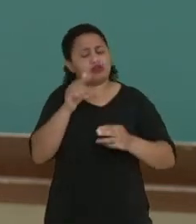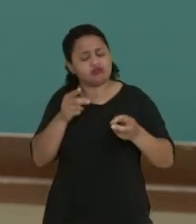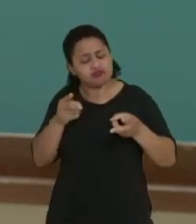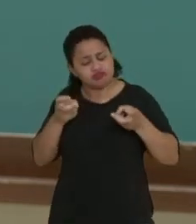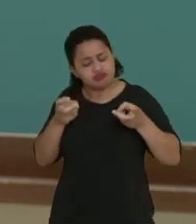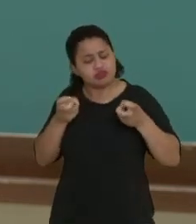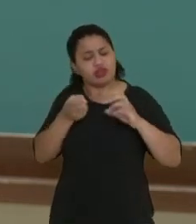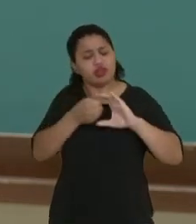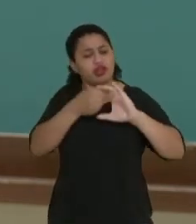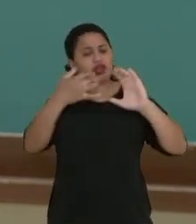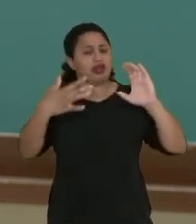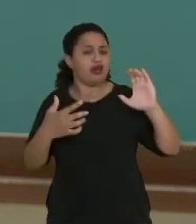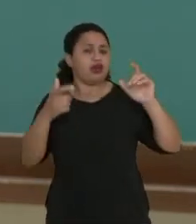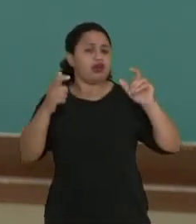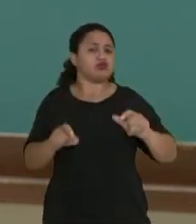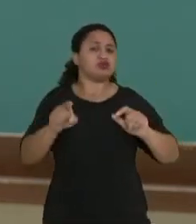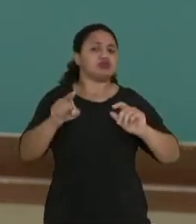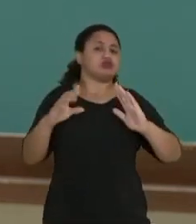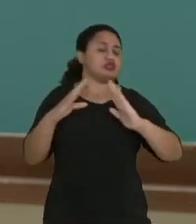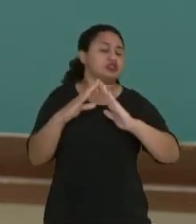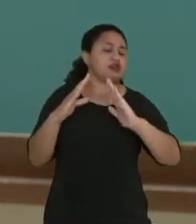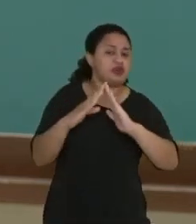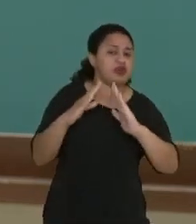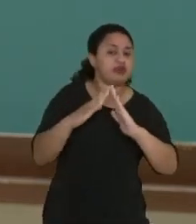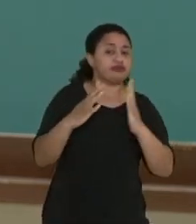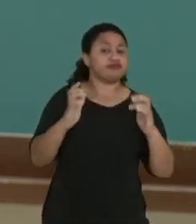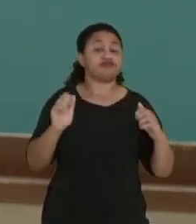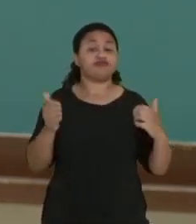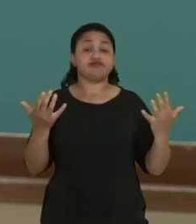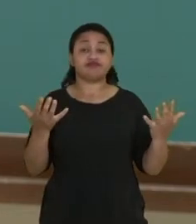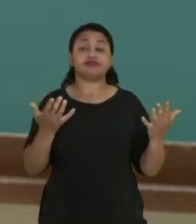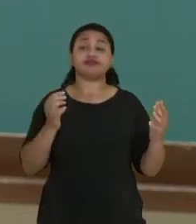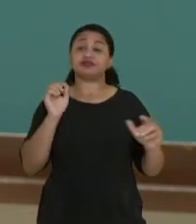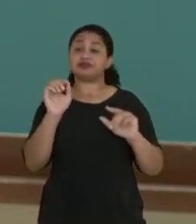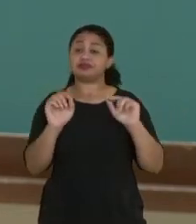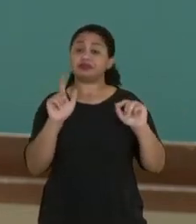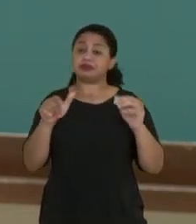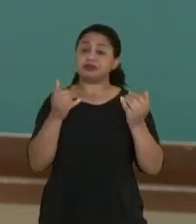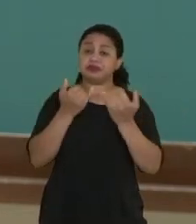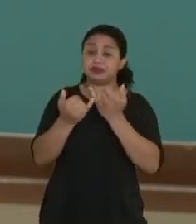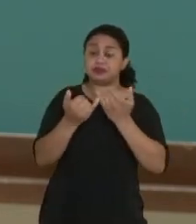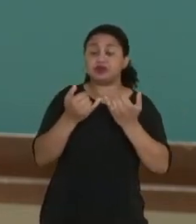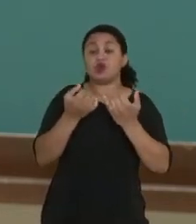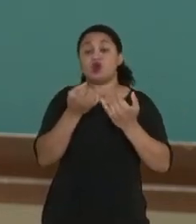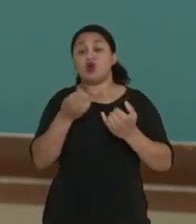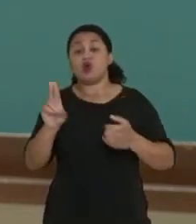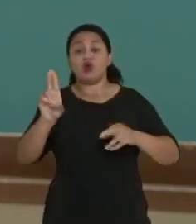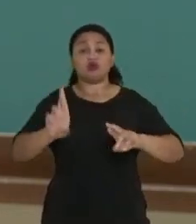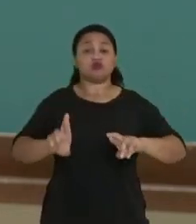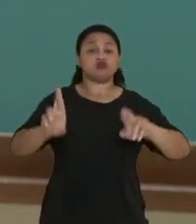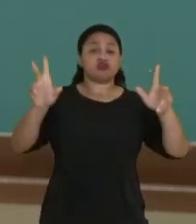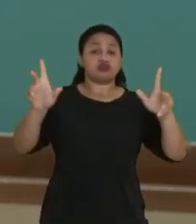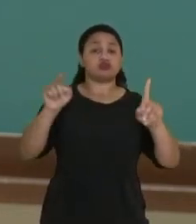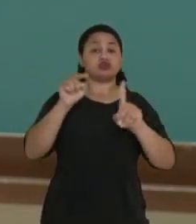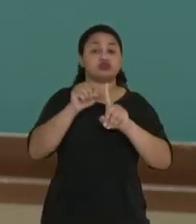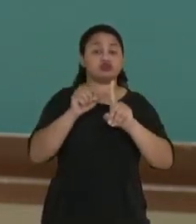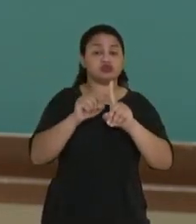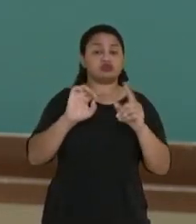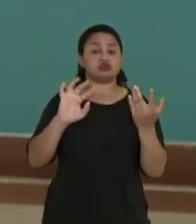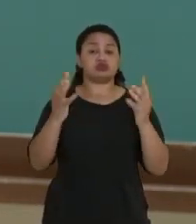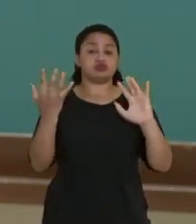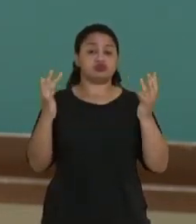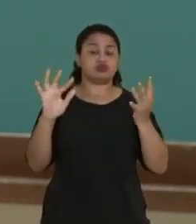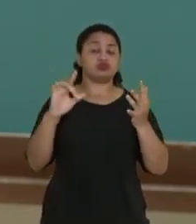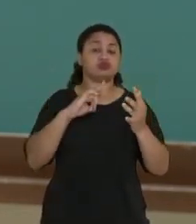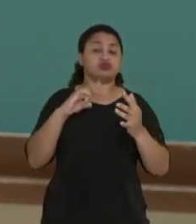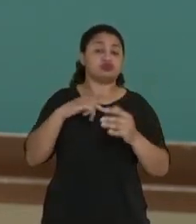identificar características do clima da região onde você mora? Será que é semelhante ou diferente aos tipos climáticos que nós